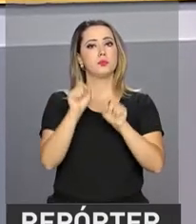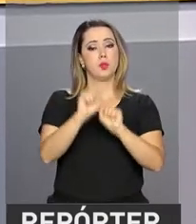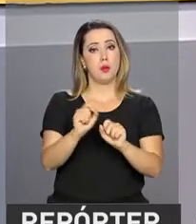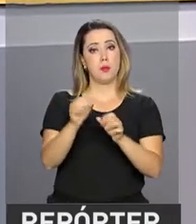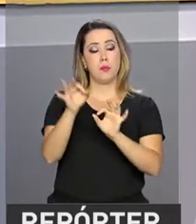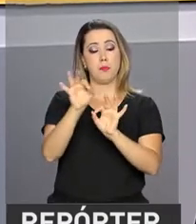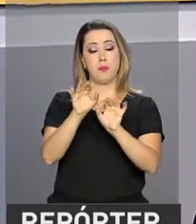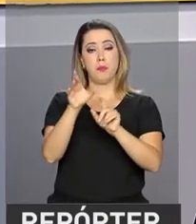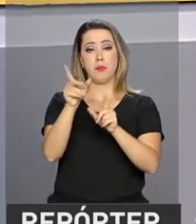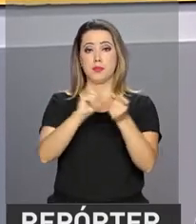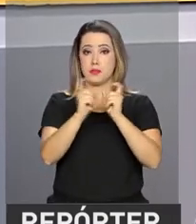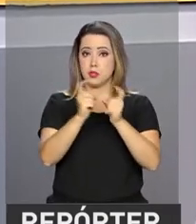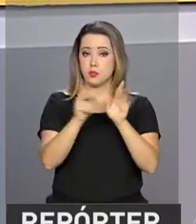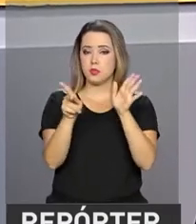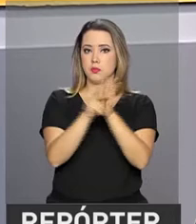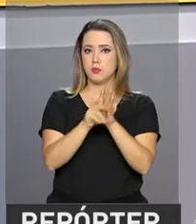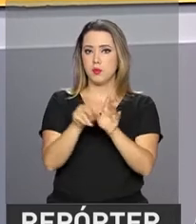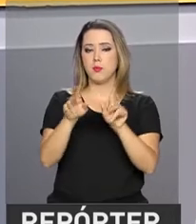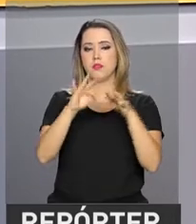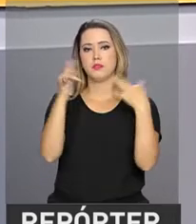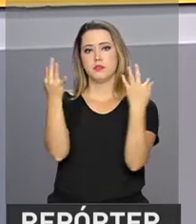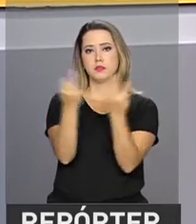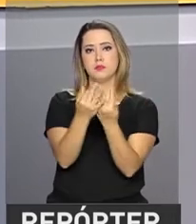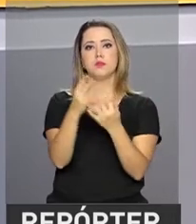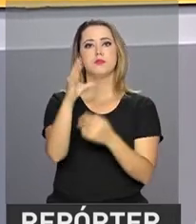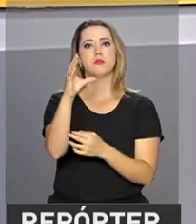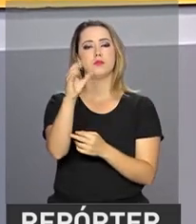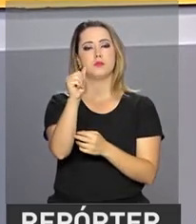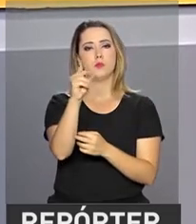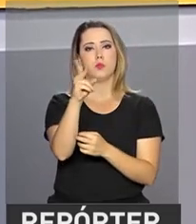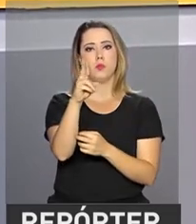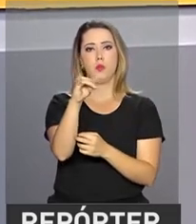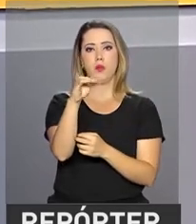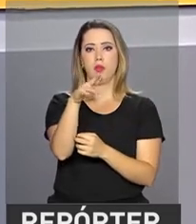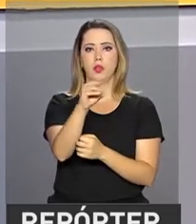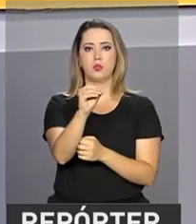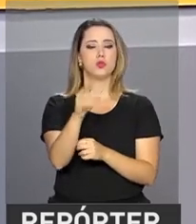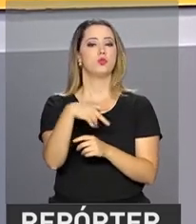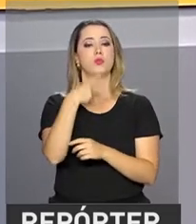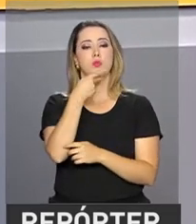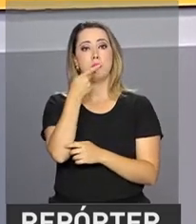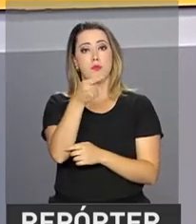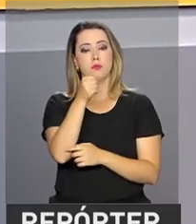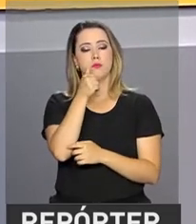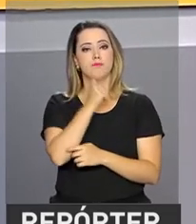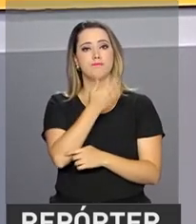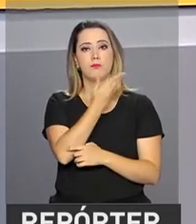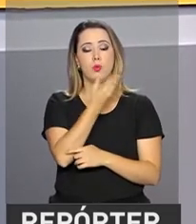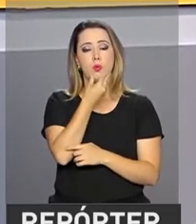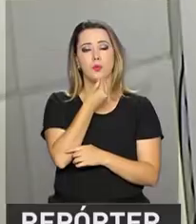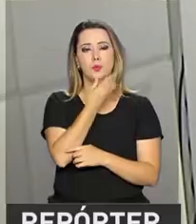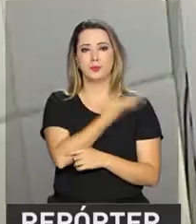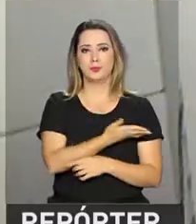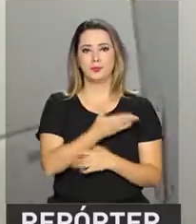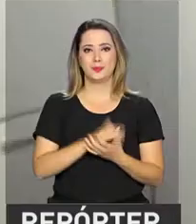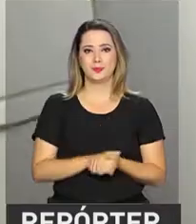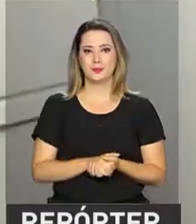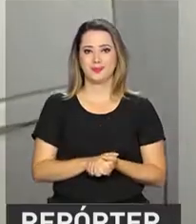inscritas no cadastro único dos programas sociais quem explica é o repórter joão pedro neto